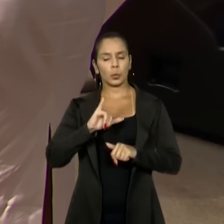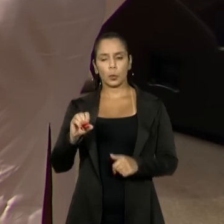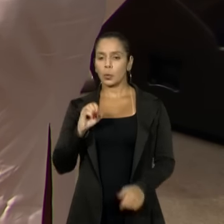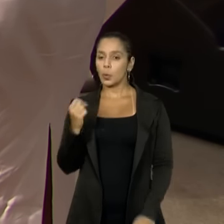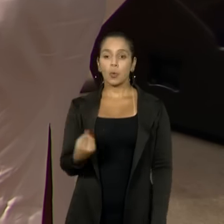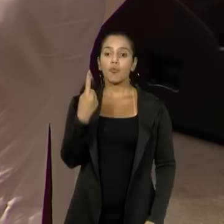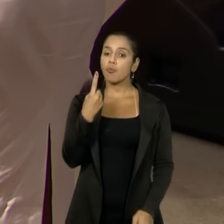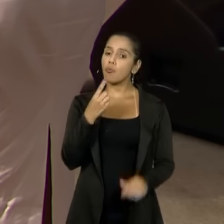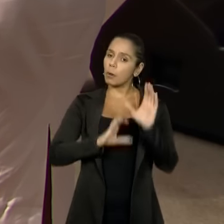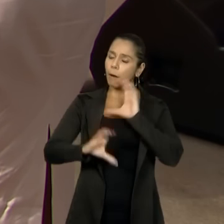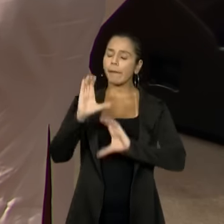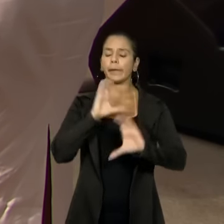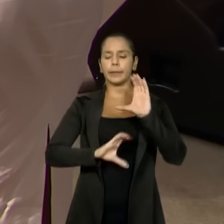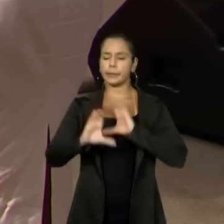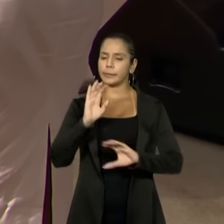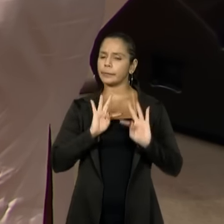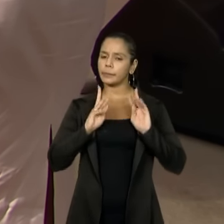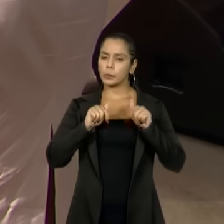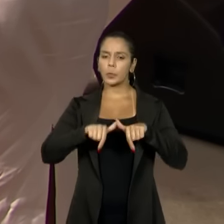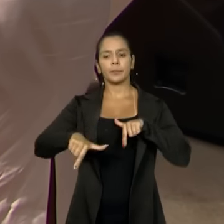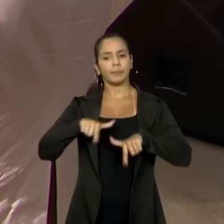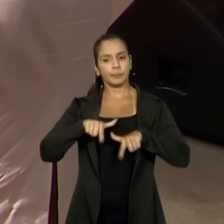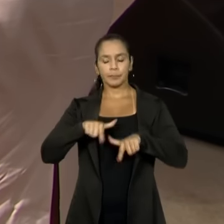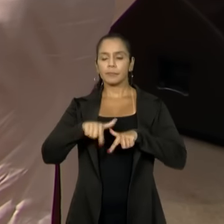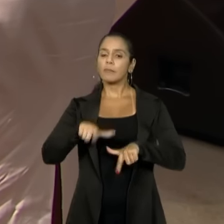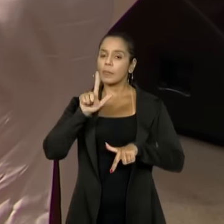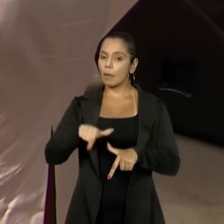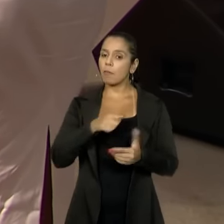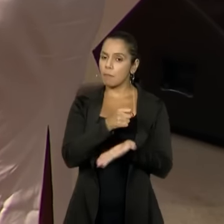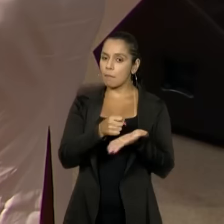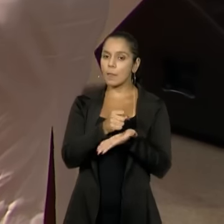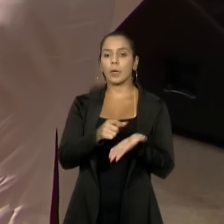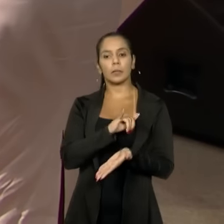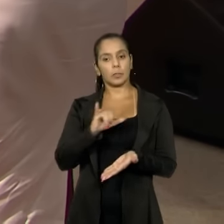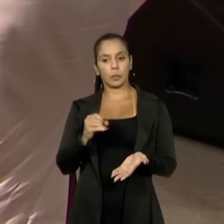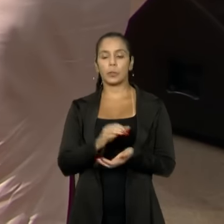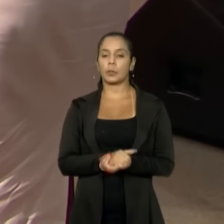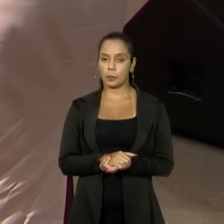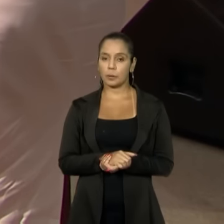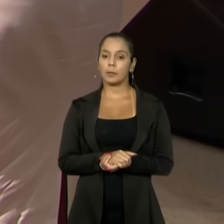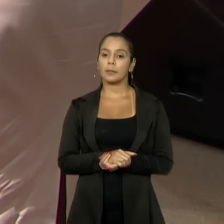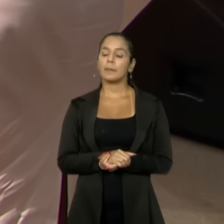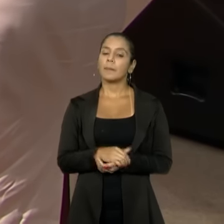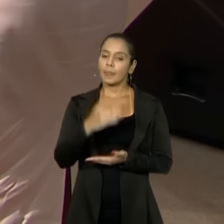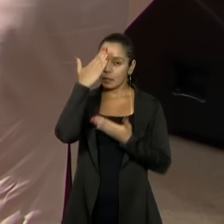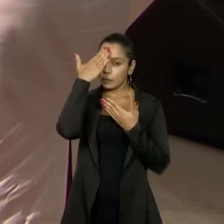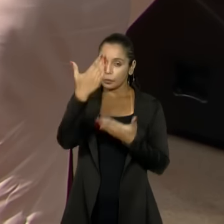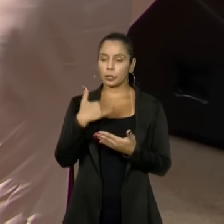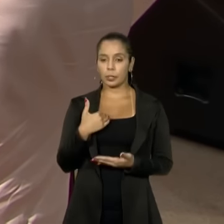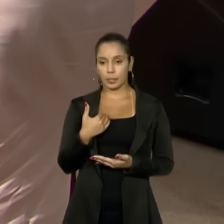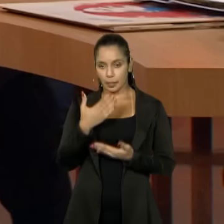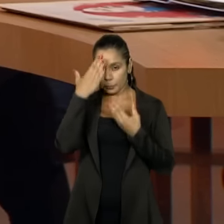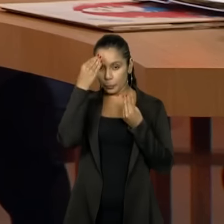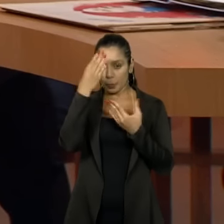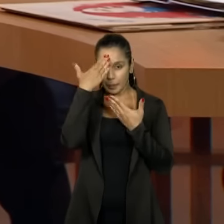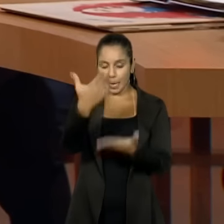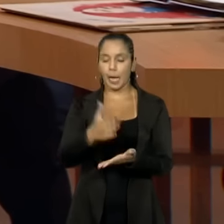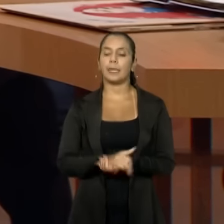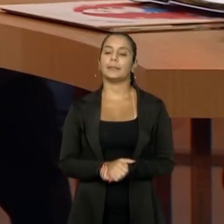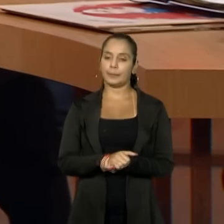única cantora que toda a carreira é baseada nisso aí. Ela é o símbolo de tudo isso. Te agradeço, Adelzão. Muito obrigada,